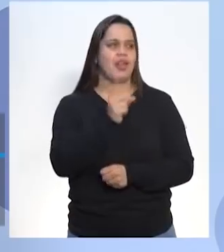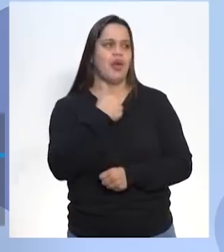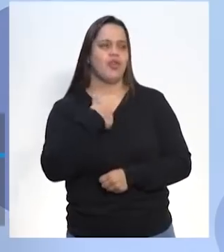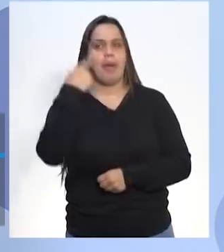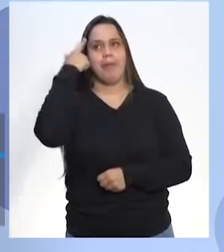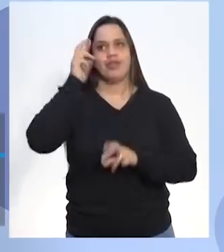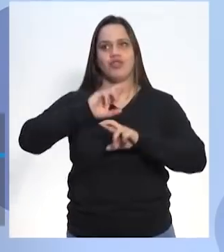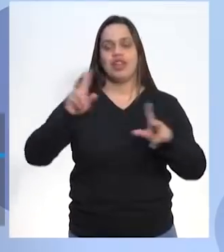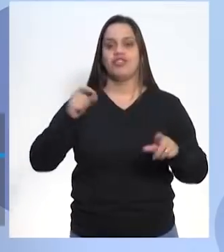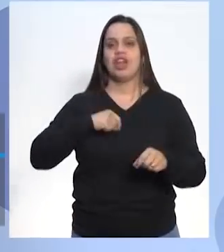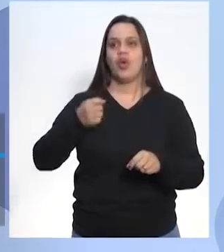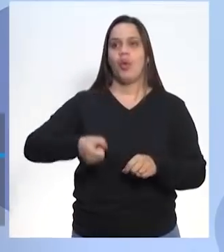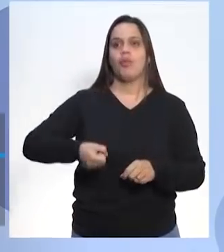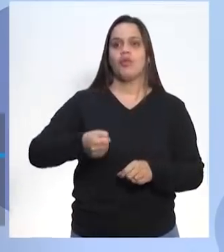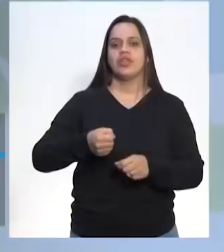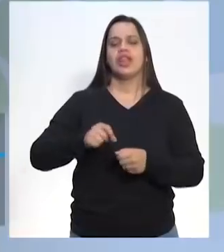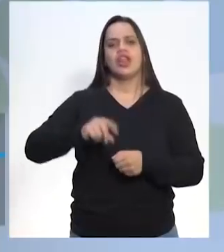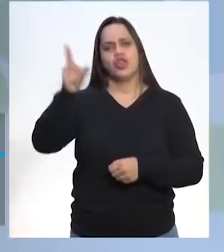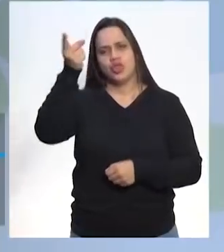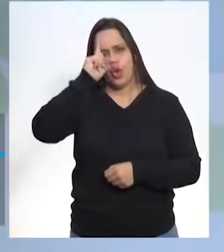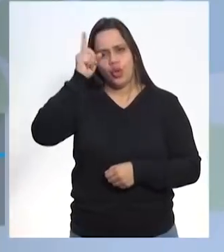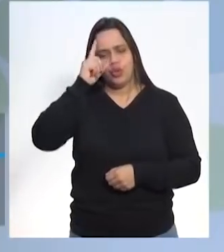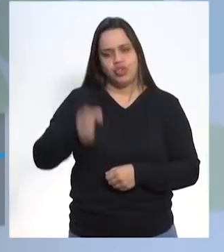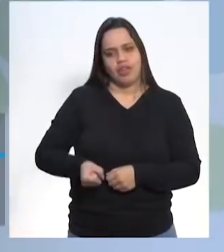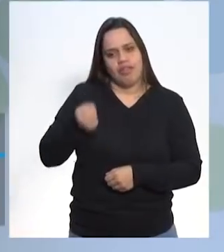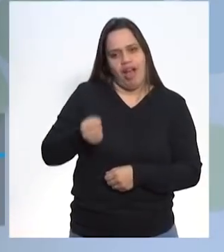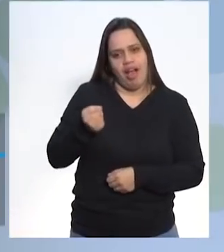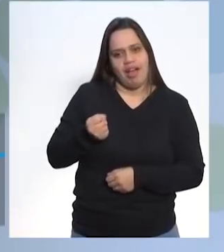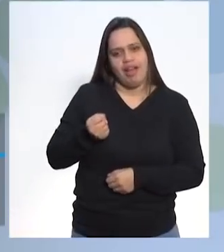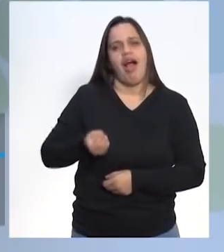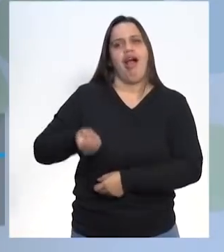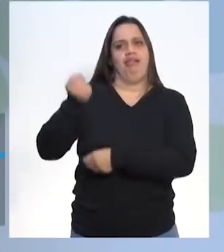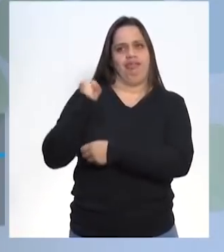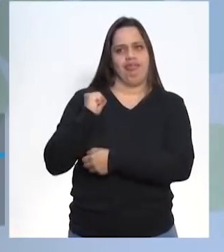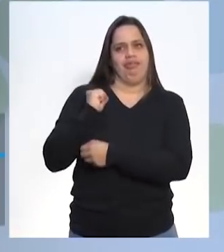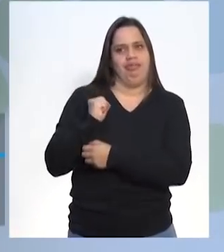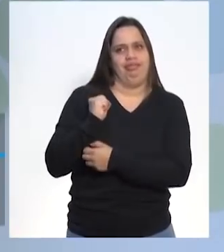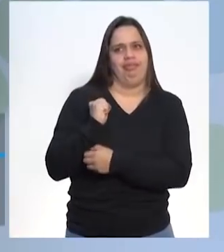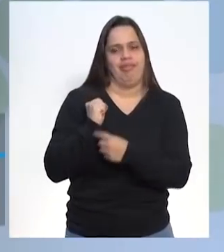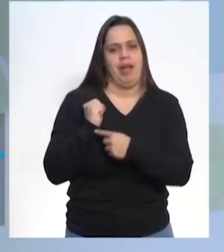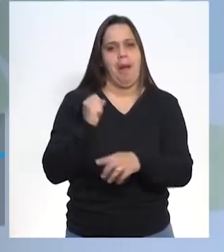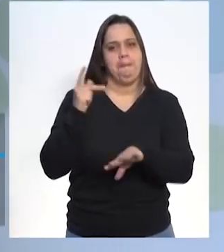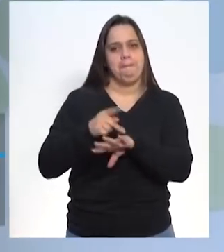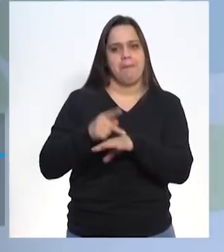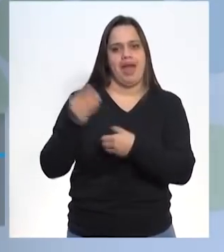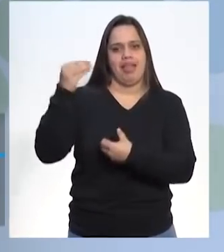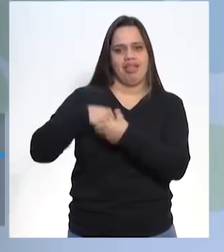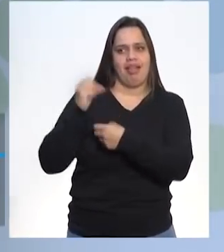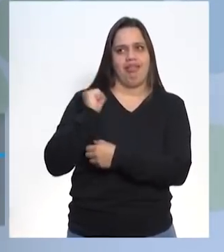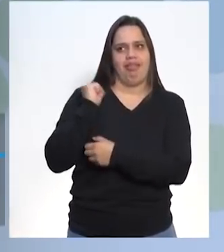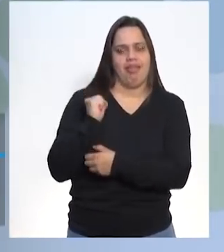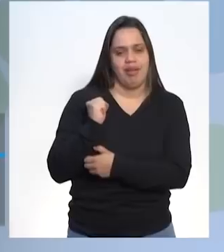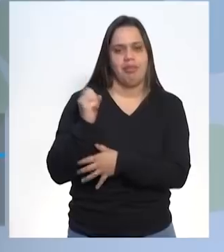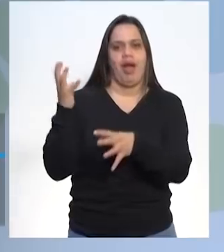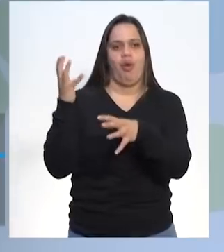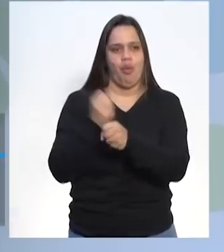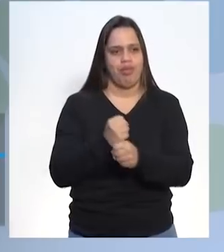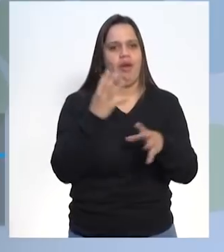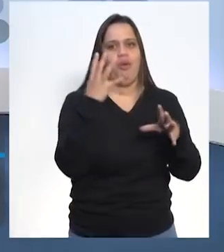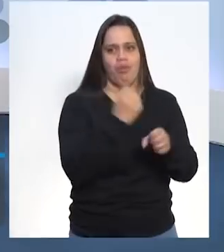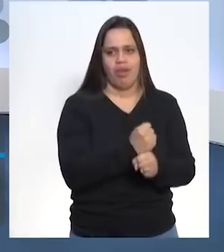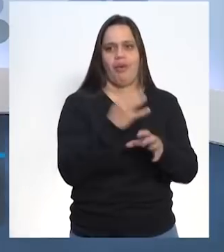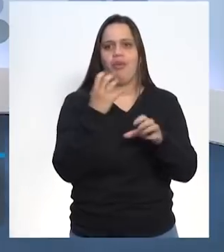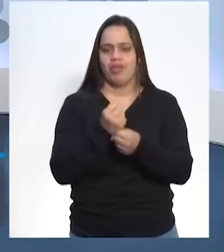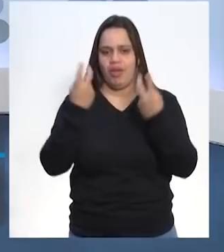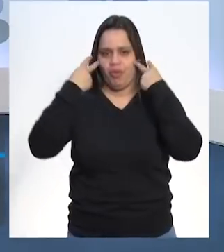parte, eu acho. Eu fico pensando todo dia carregar essas pedrinhas, tendo que levar lá para contar as ovelhas.